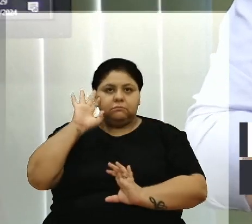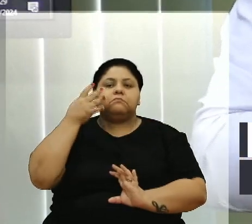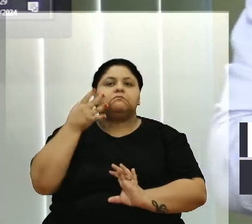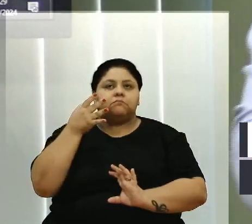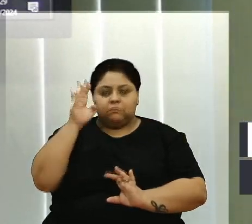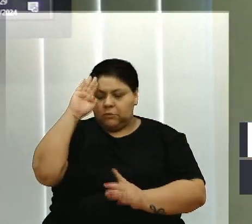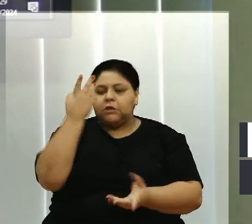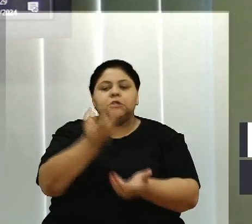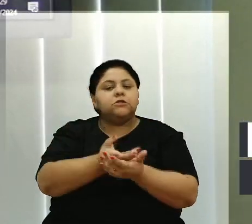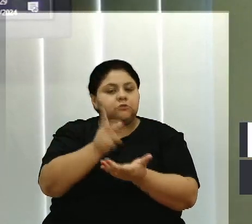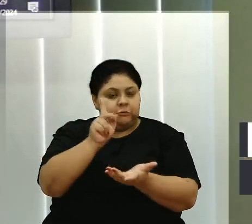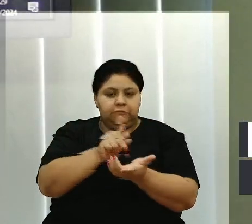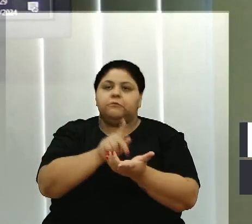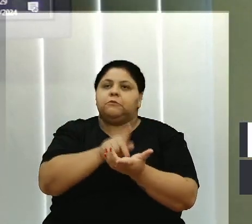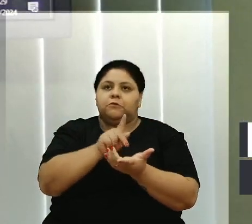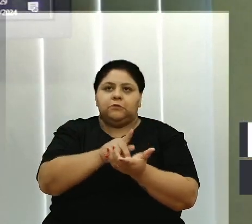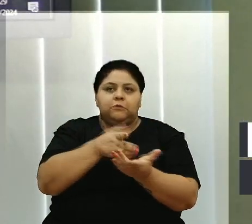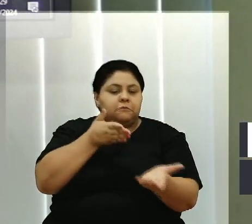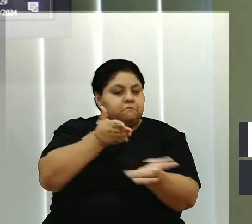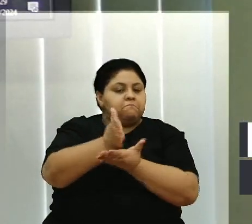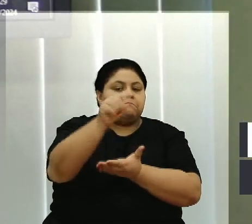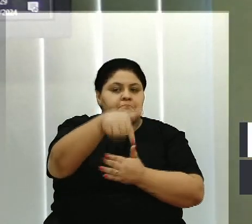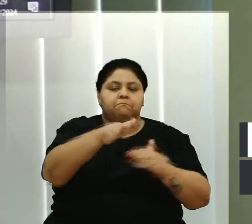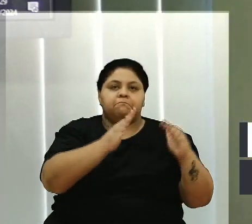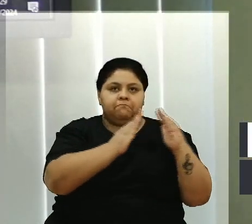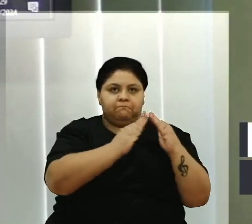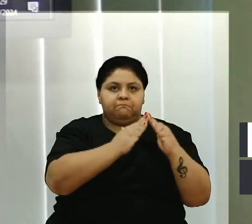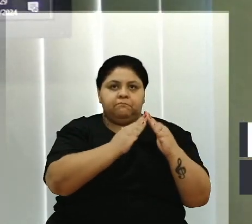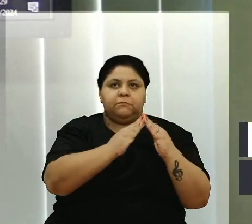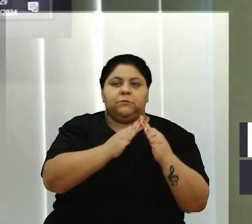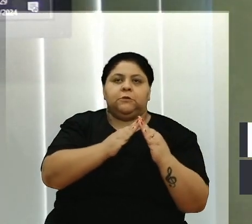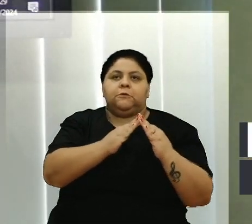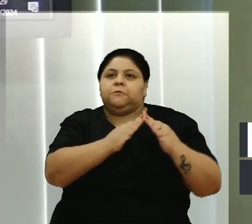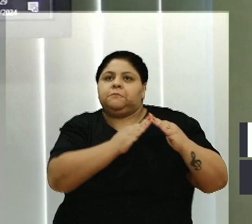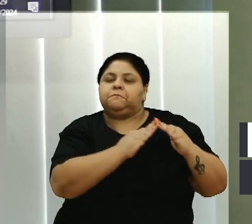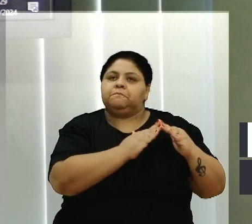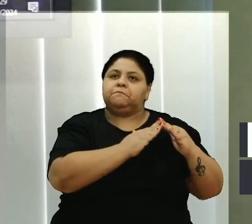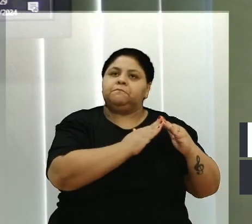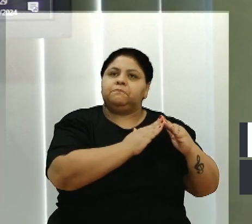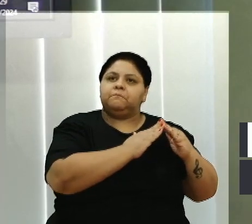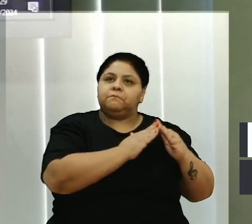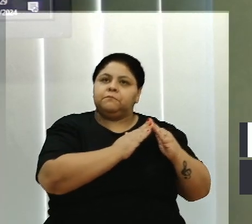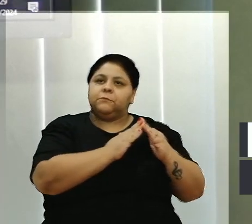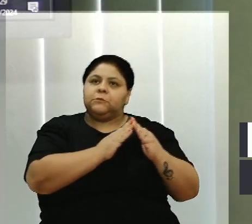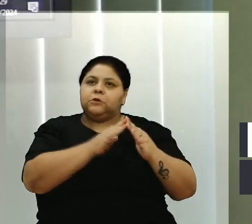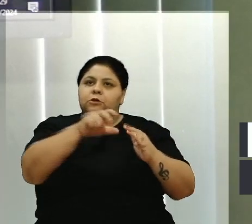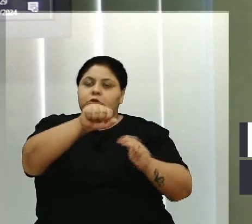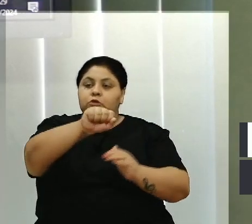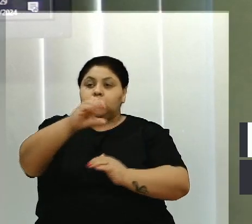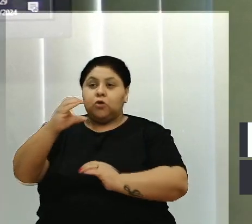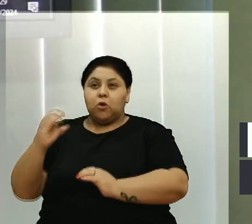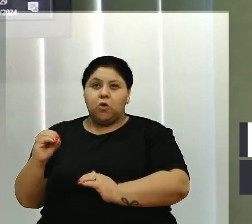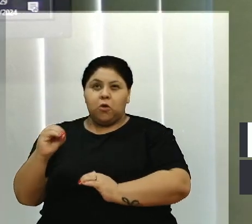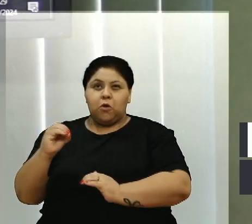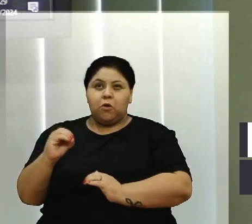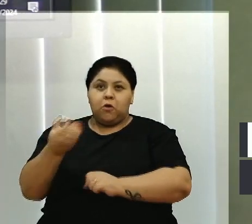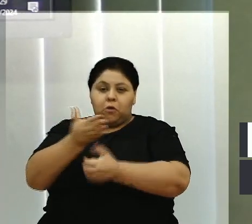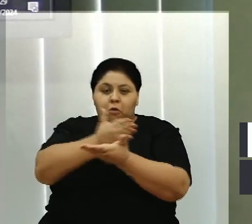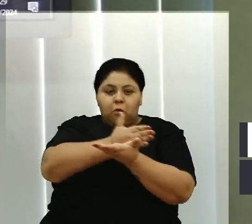certeza absoluta, pela autorização desta casa, que é onde a Radial Sudoeste ela